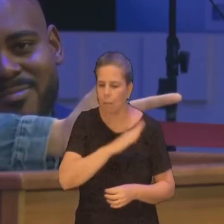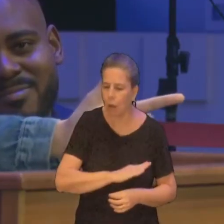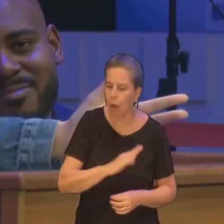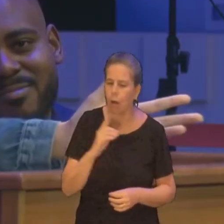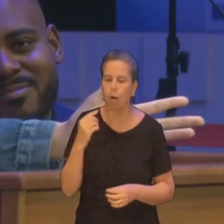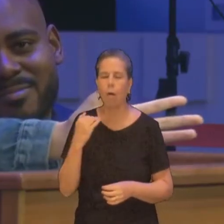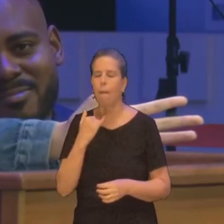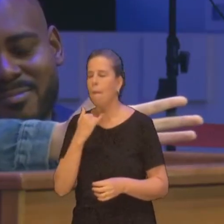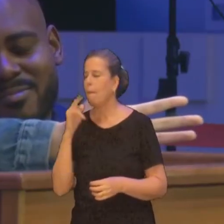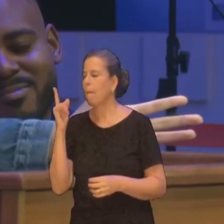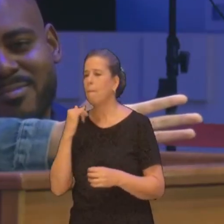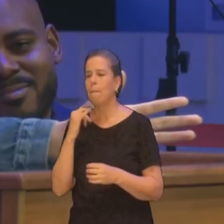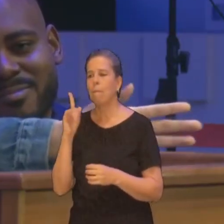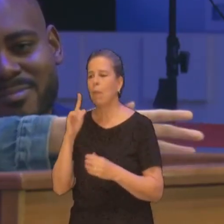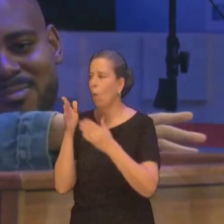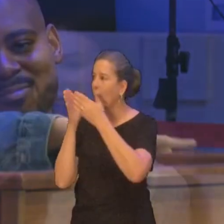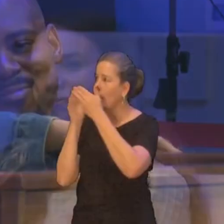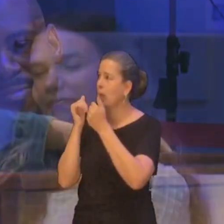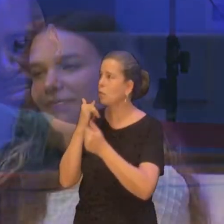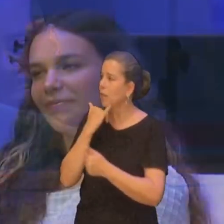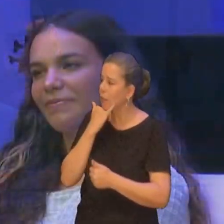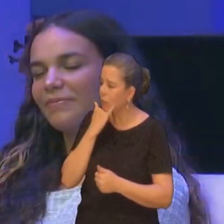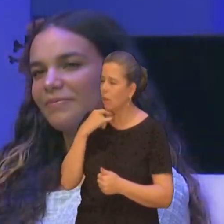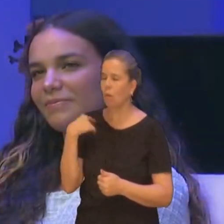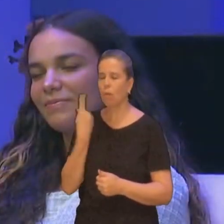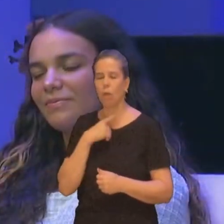perdão, a gente não ajuda.